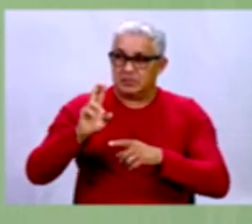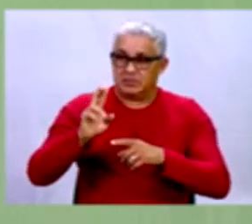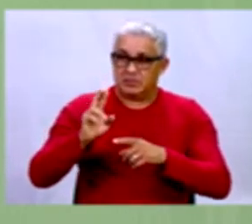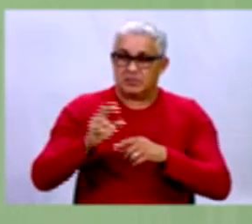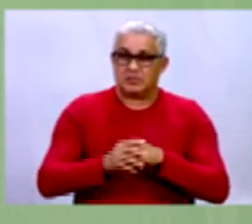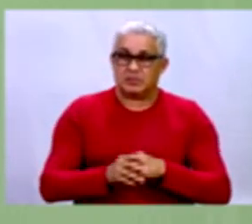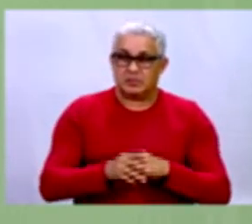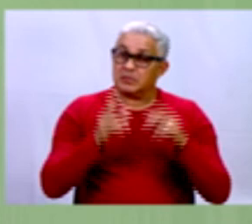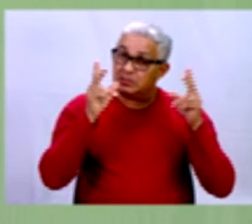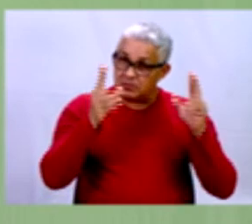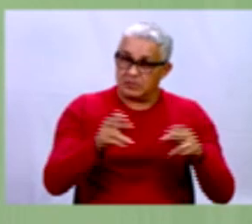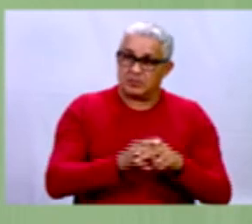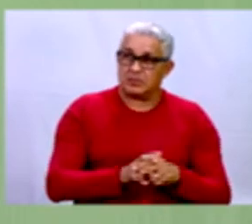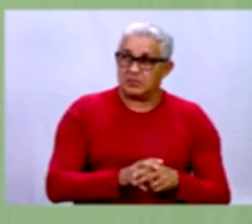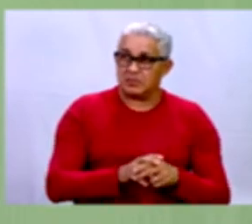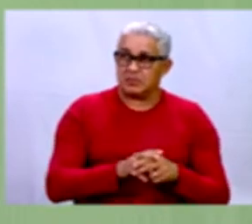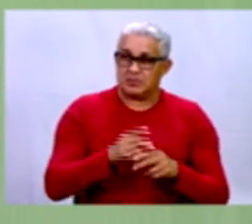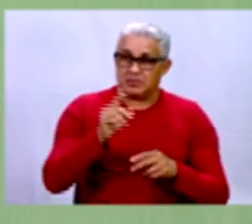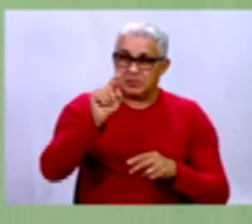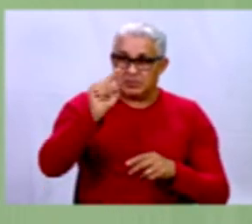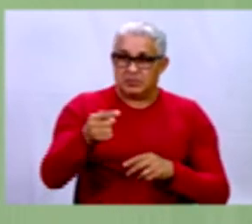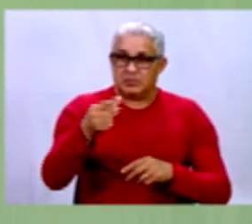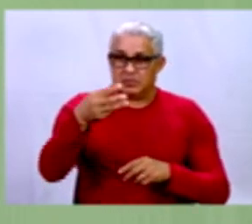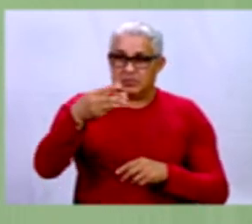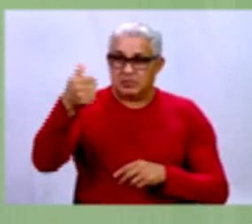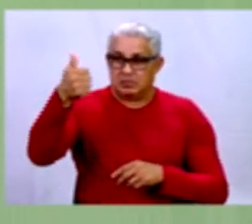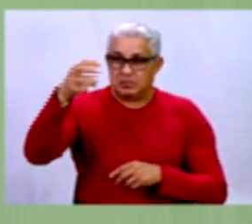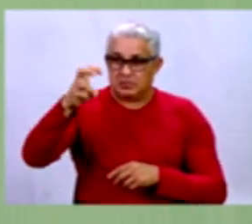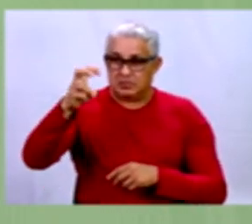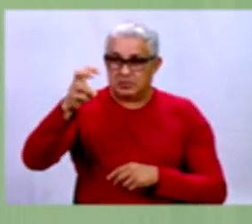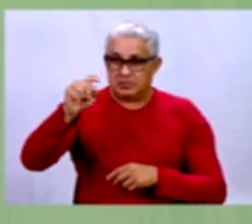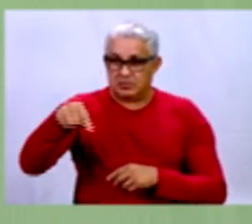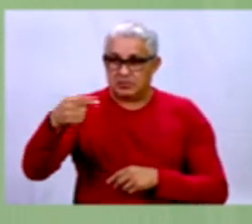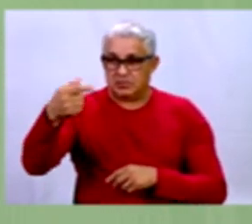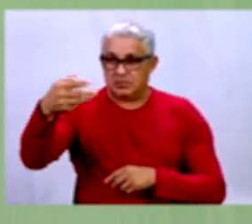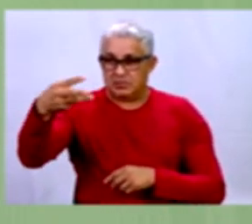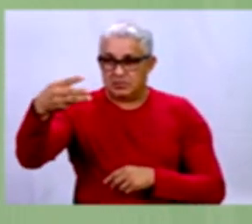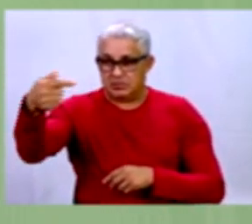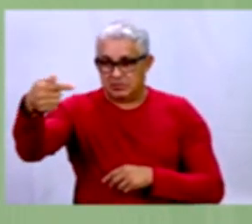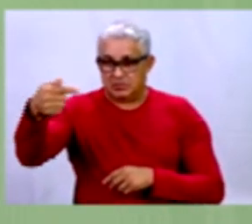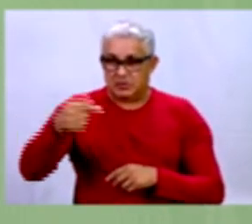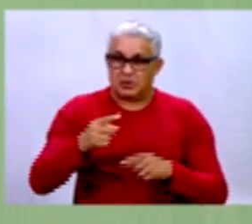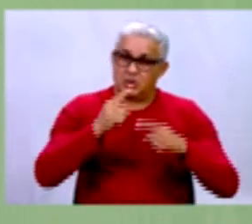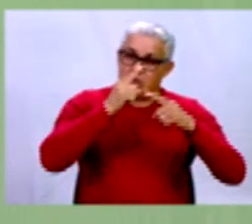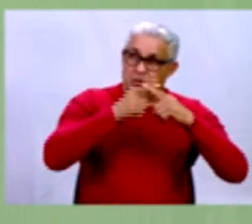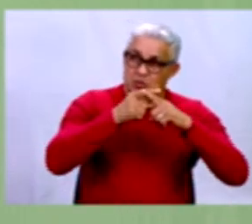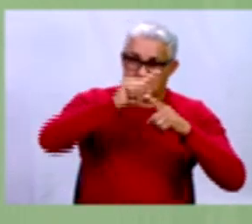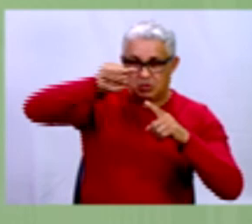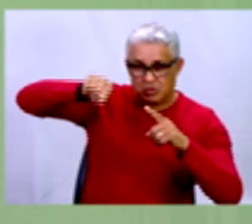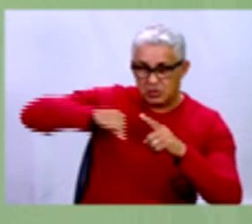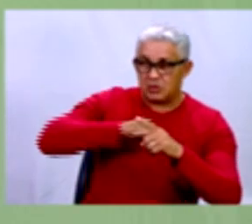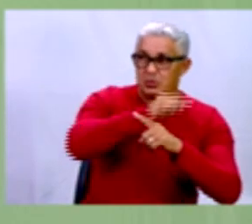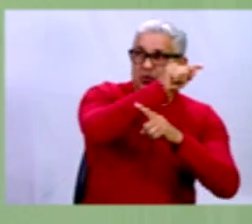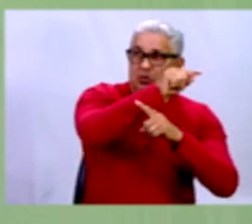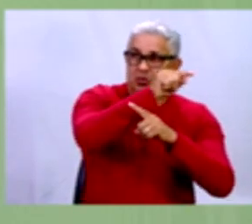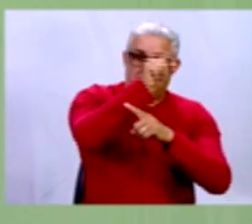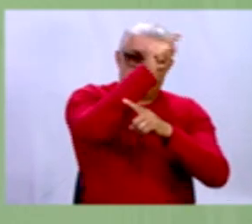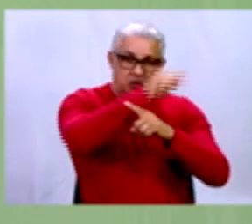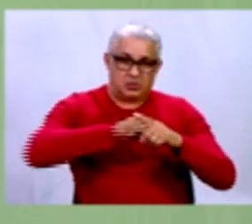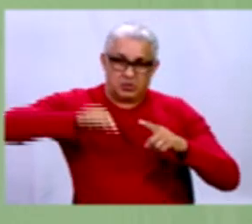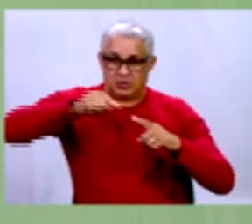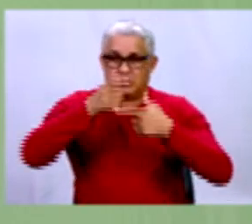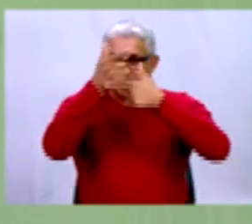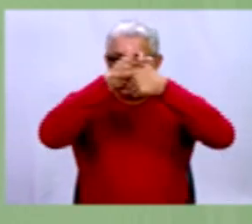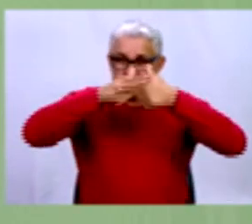5,6413R, igual a 1.315,37. Aqui está multiplicando, vai passar para cá, dividindo, para a gente